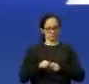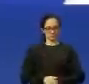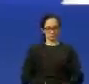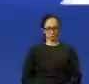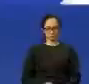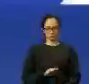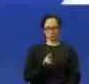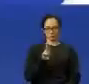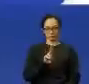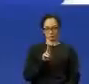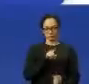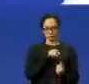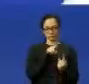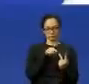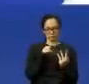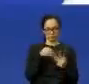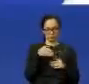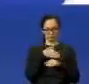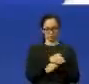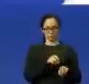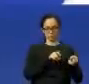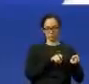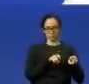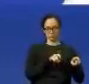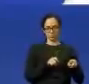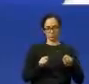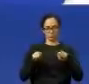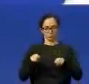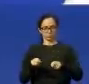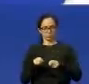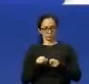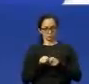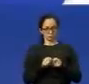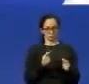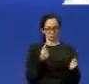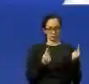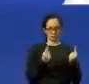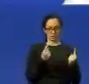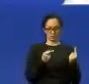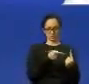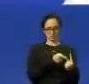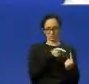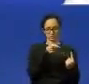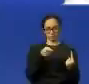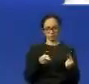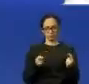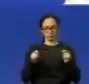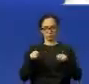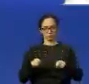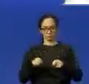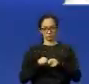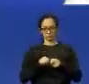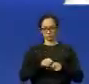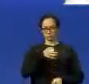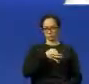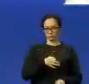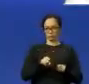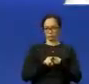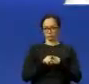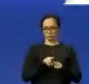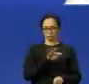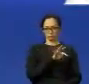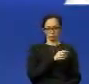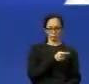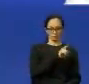o pivô de 3 torres será instalado em uma fazenda, sendo que as distâncias entre as torres consecutivas, bem como da base à torre T1,